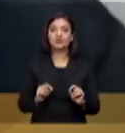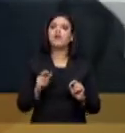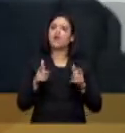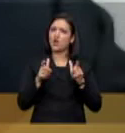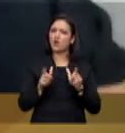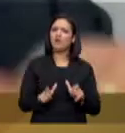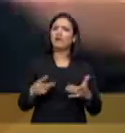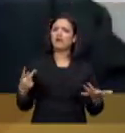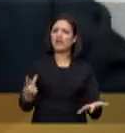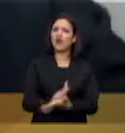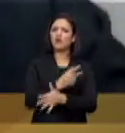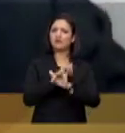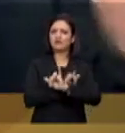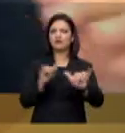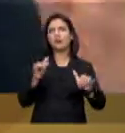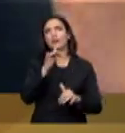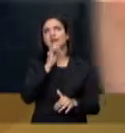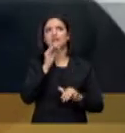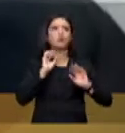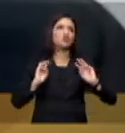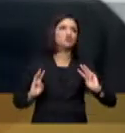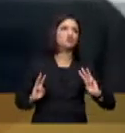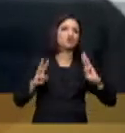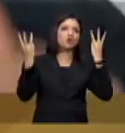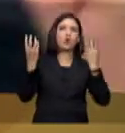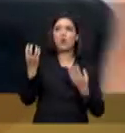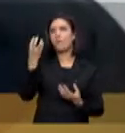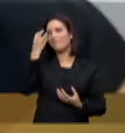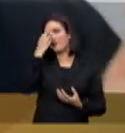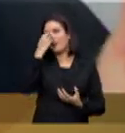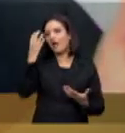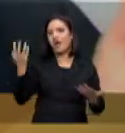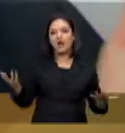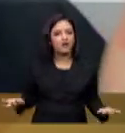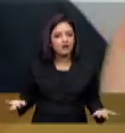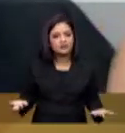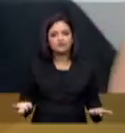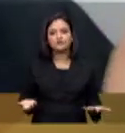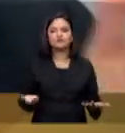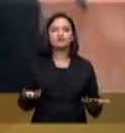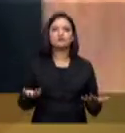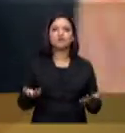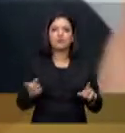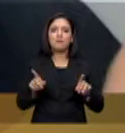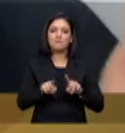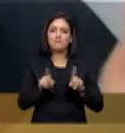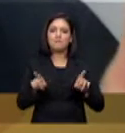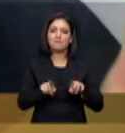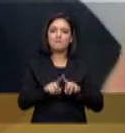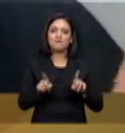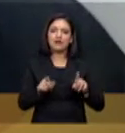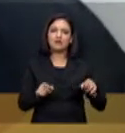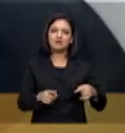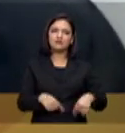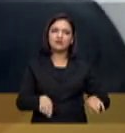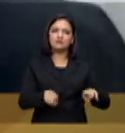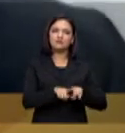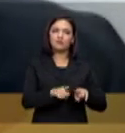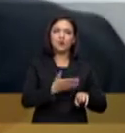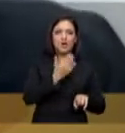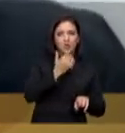campanhas escolares como o show do palhaço, do alimento, palhaço é uma alusão à marca